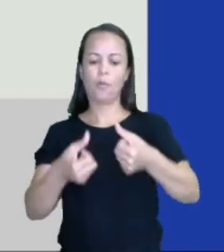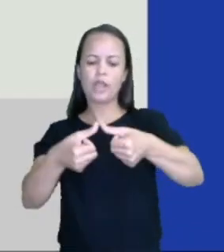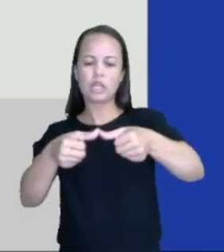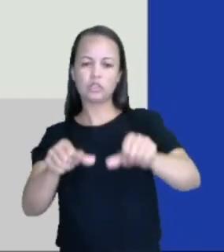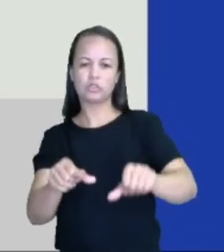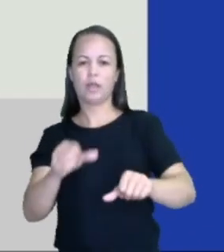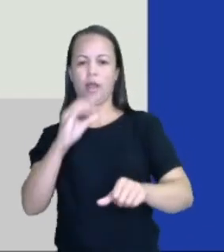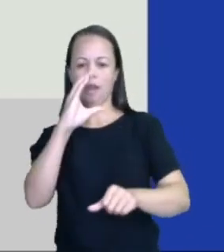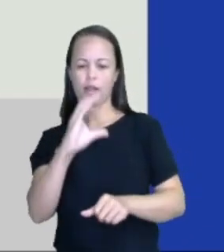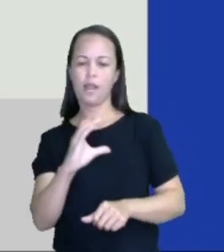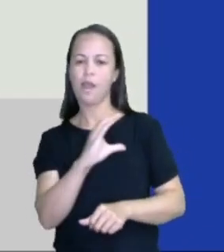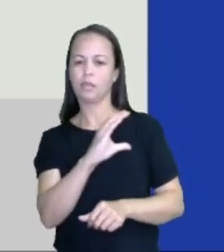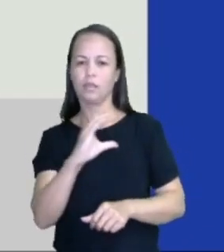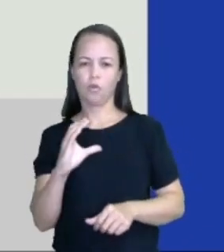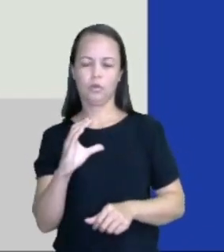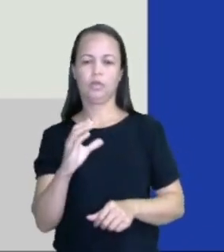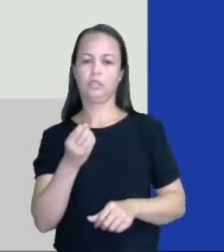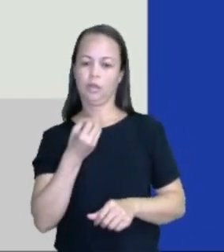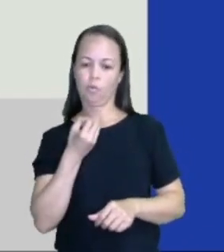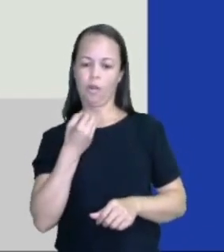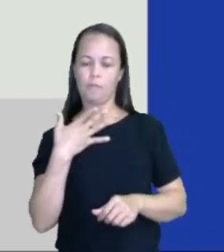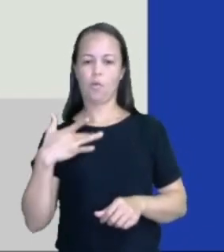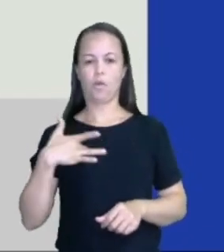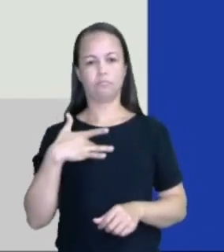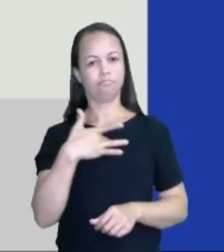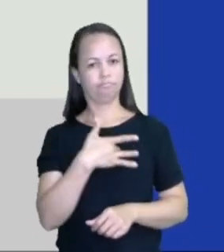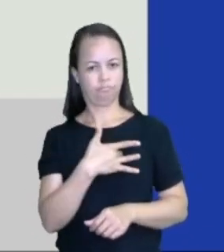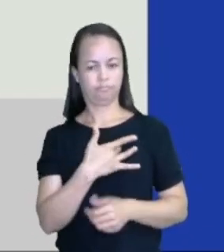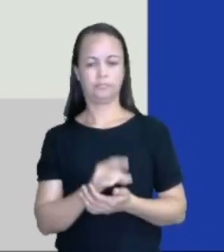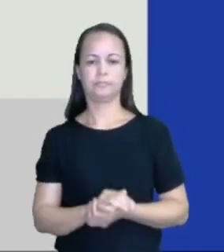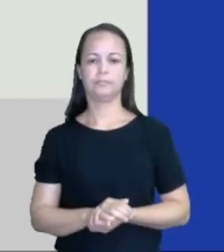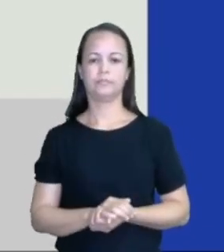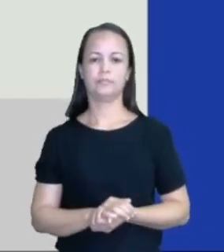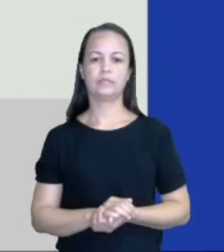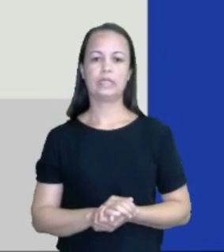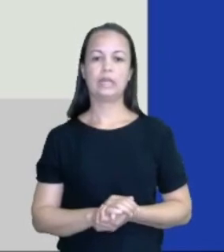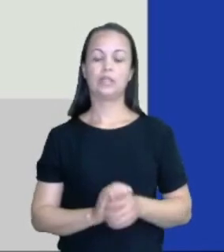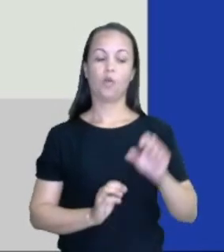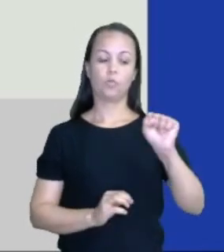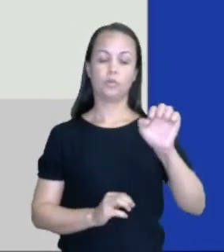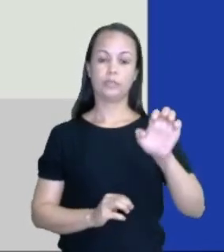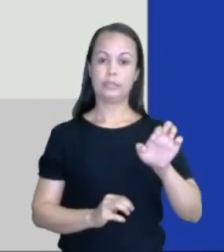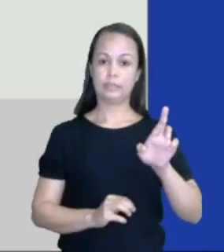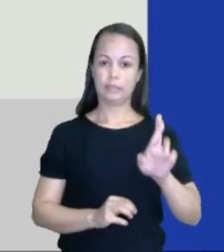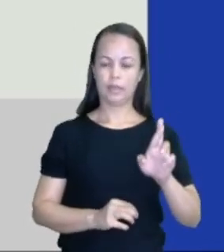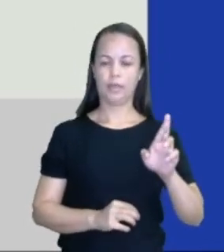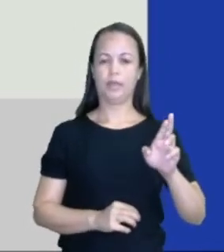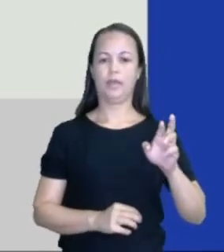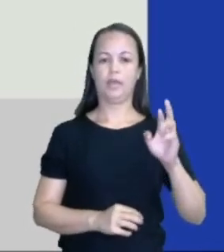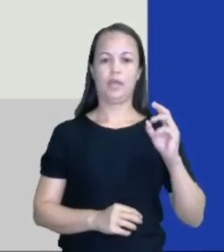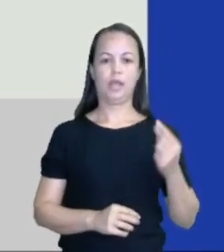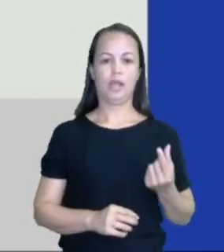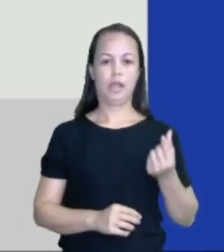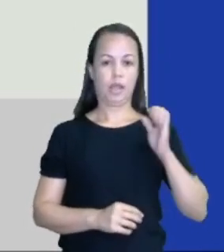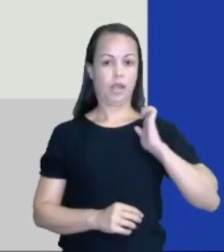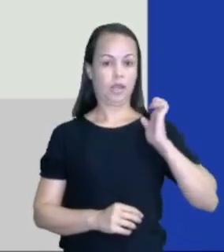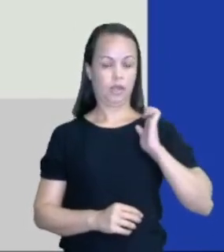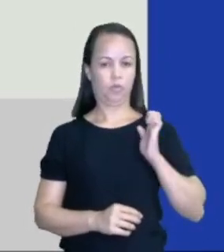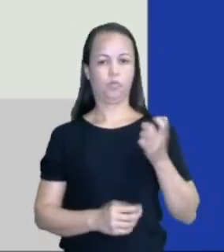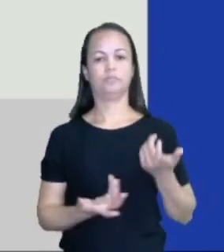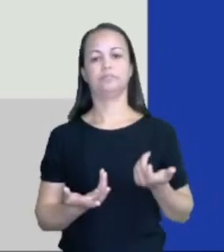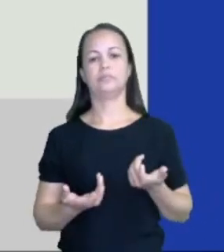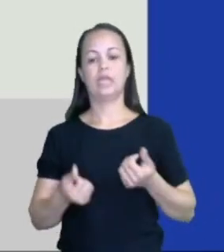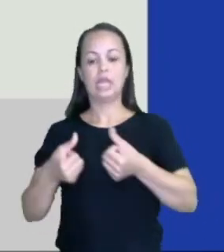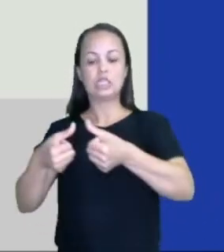é estar com uma boa saúde. Ser rico é ter muito dinheiro. Estar